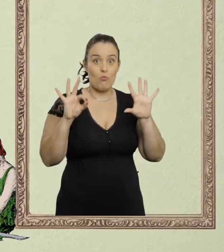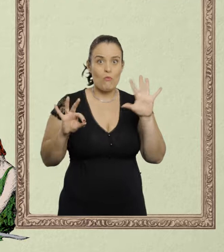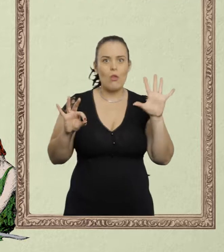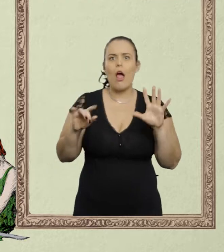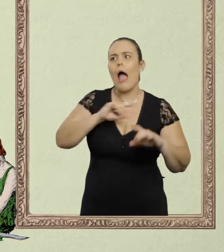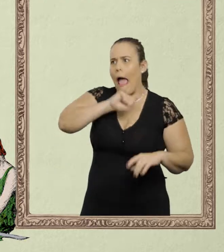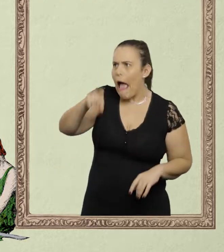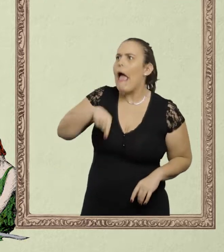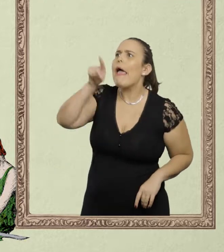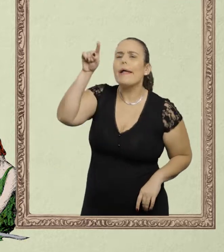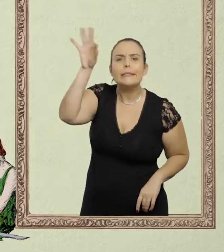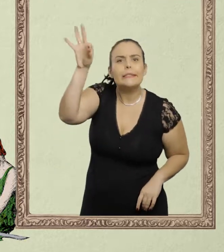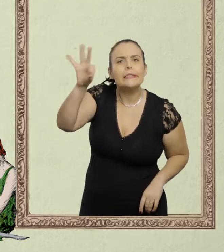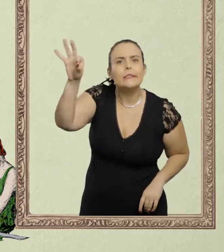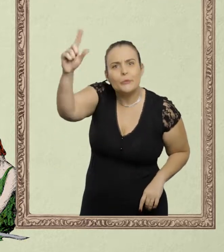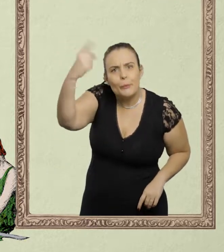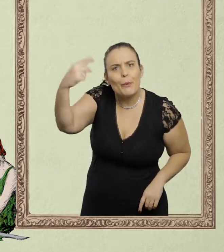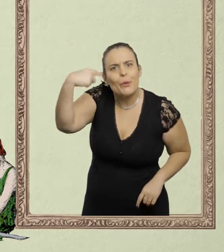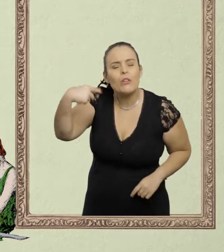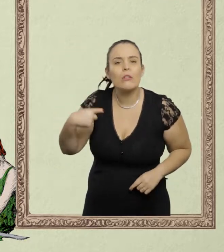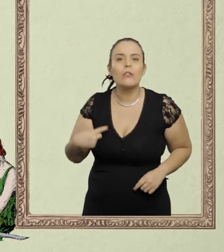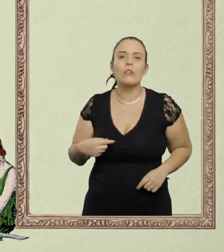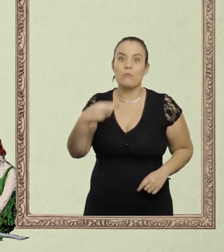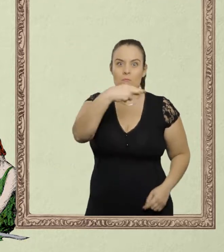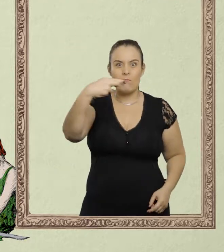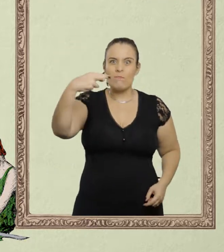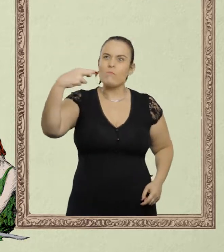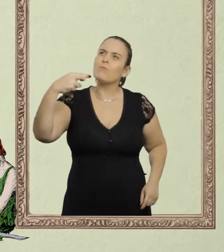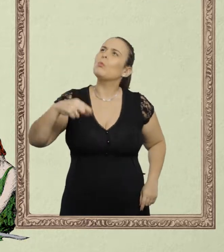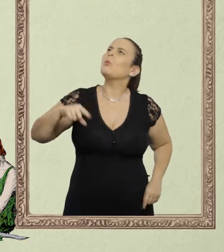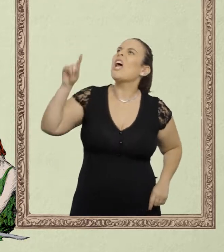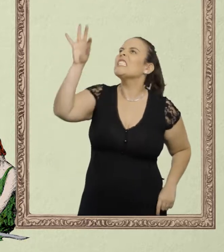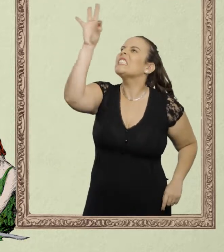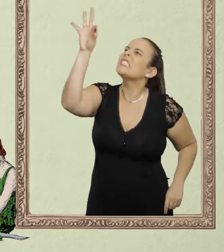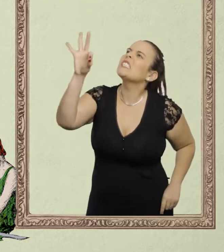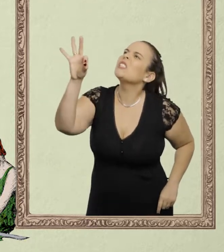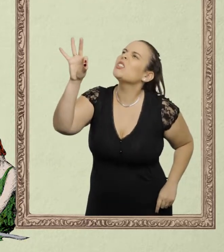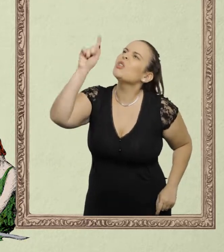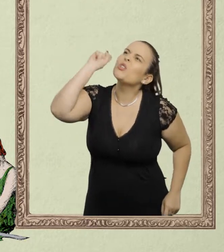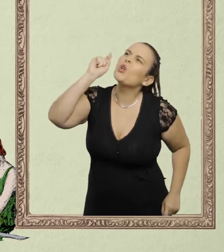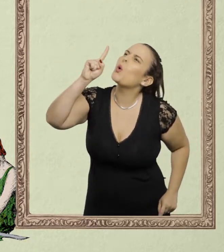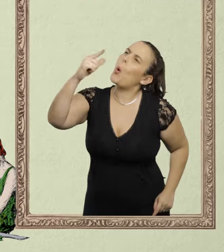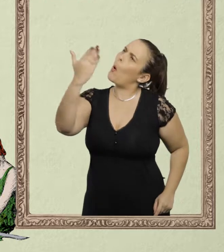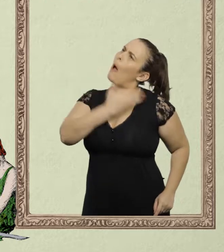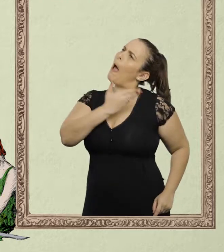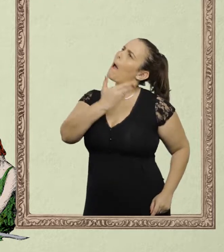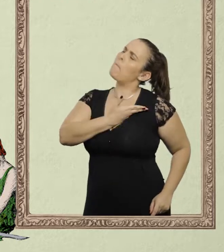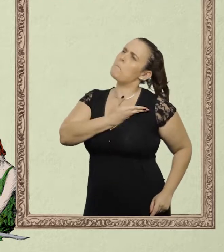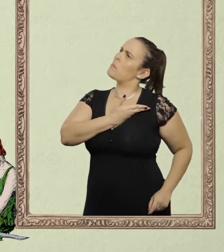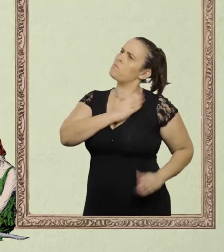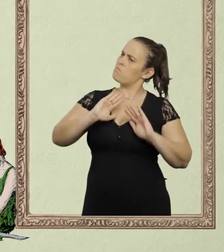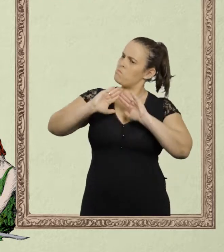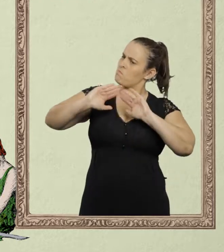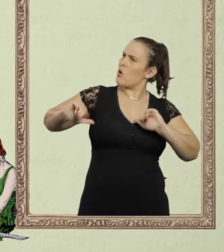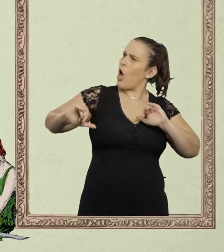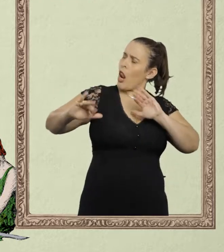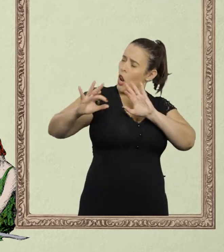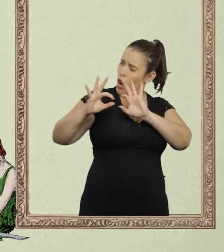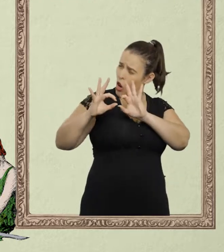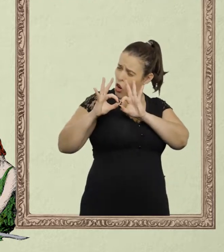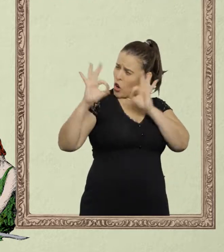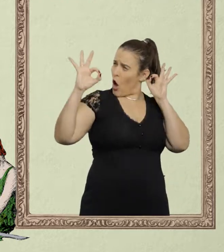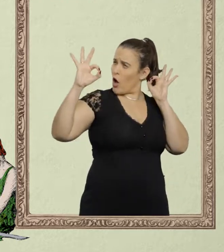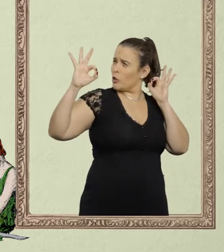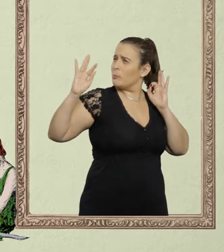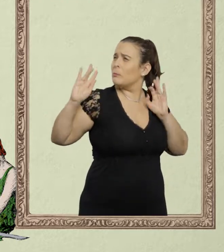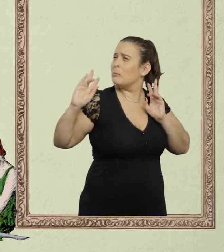Sininho mandou atirar em Wendy. Peter ficou furioso e gritou: Sininho, não sou mais seu